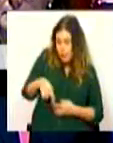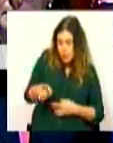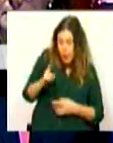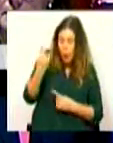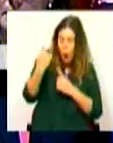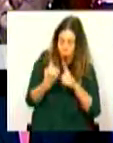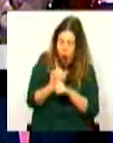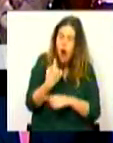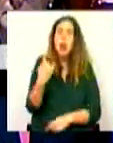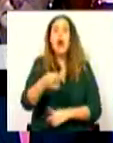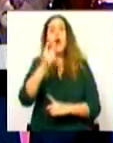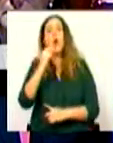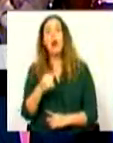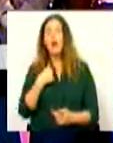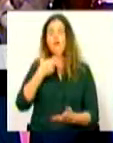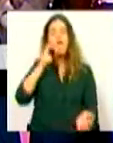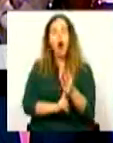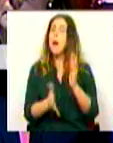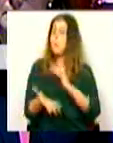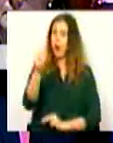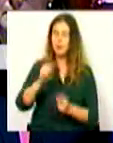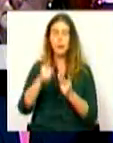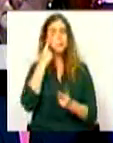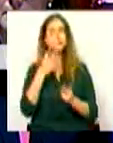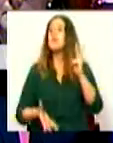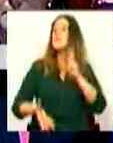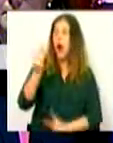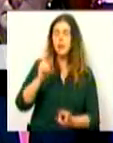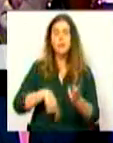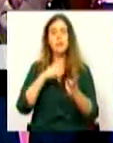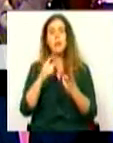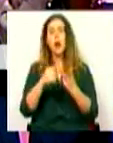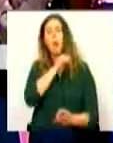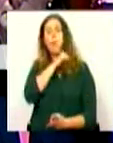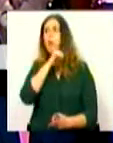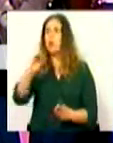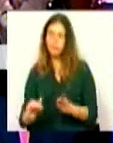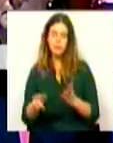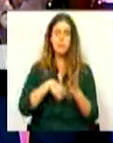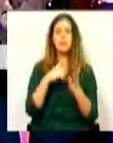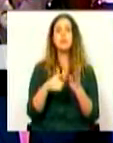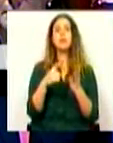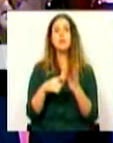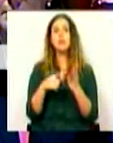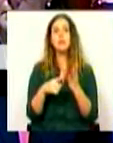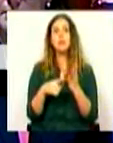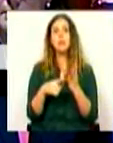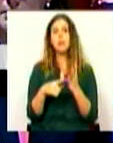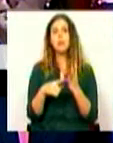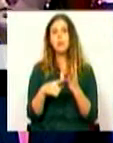seguramente, é mais verdade, mais conhecimento, menos ignorância, menos